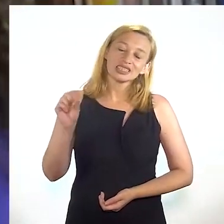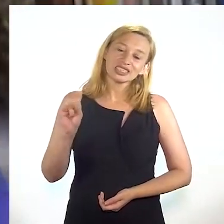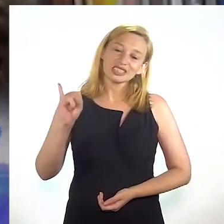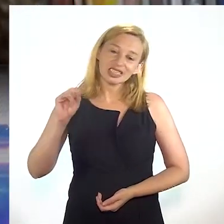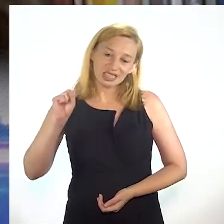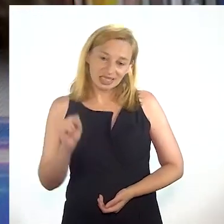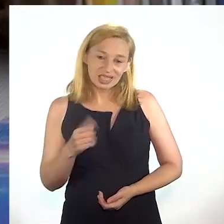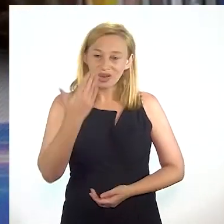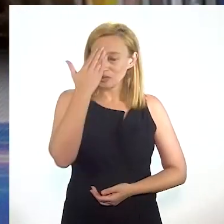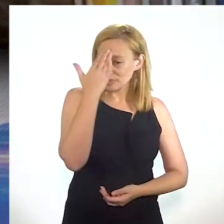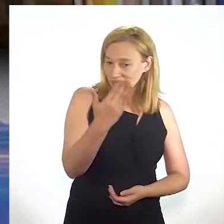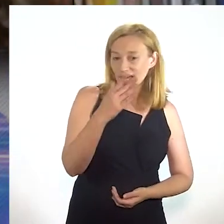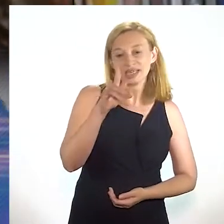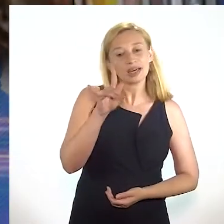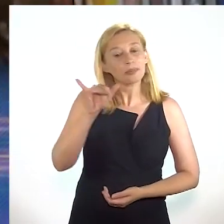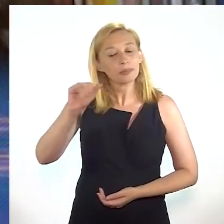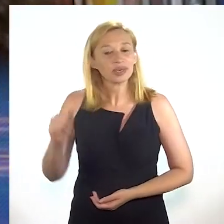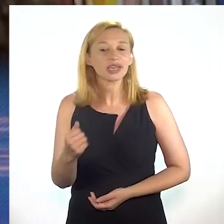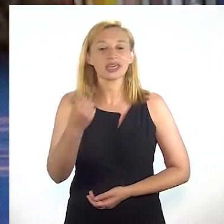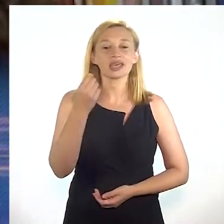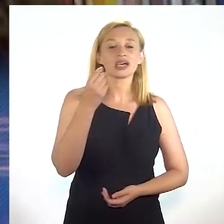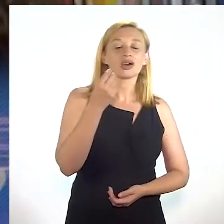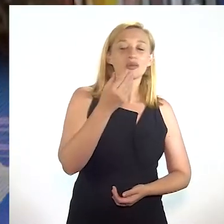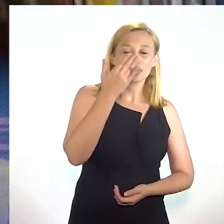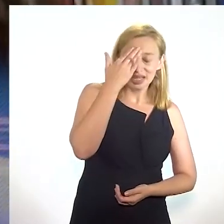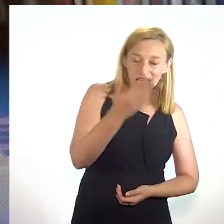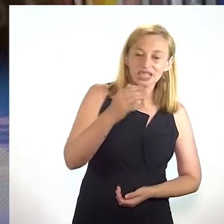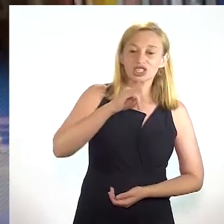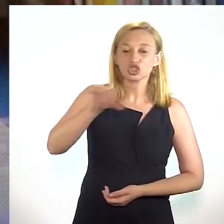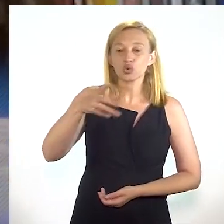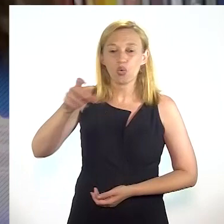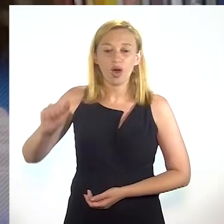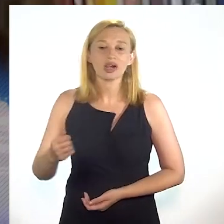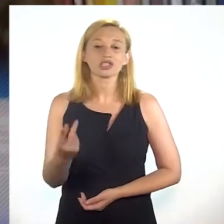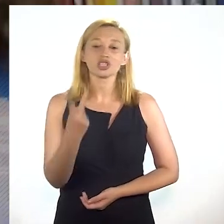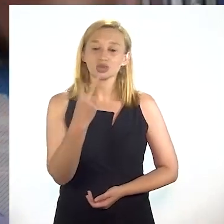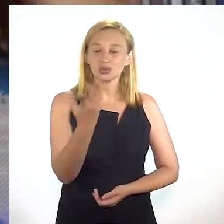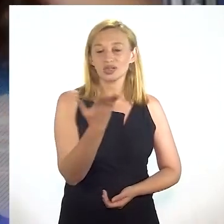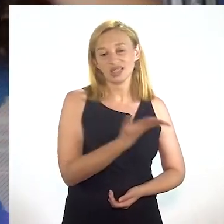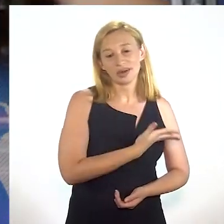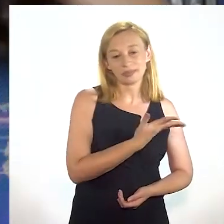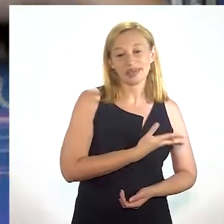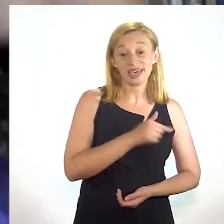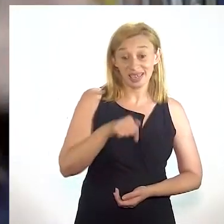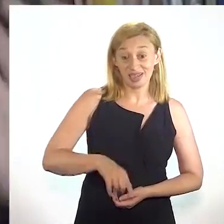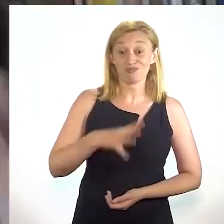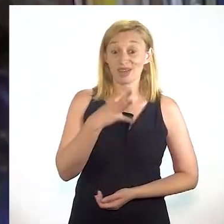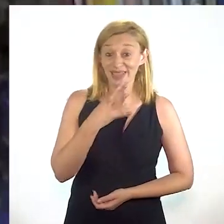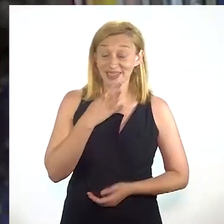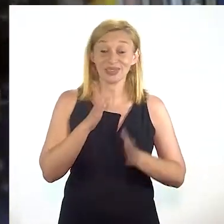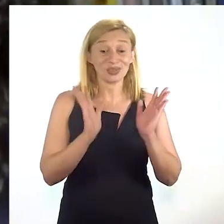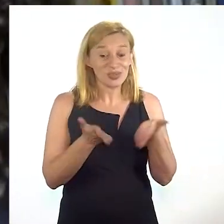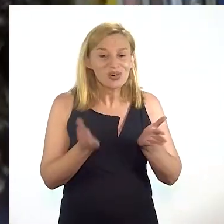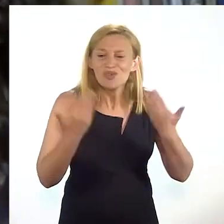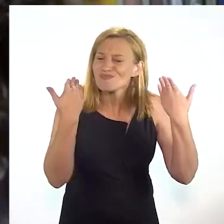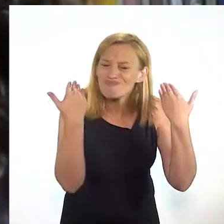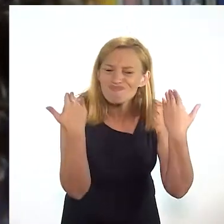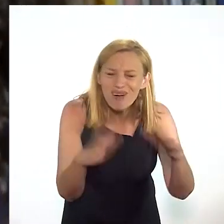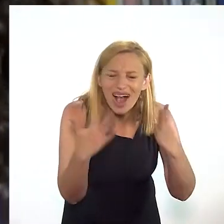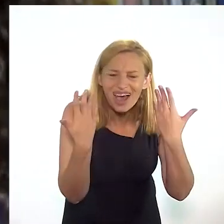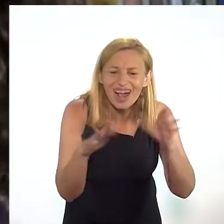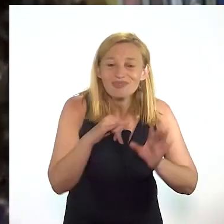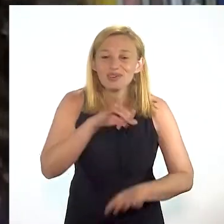Obrigada, Geisa. Obrigada, Bia e Joana, duas colegas aqui que eu estou conhecendo hoje,